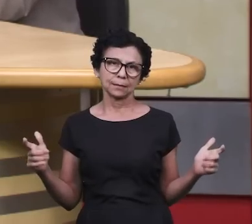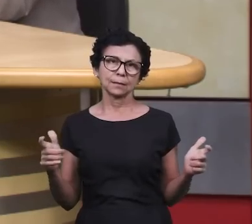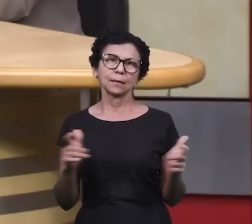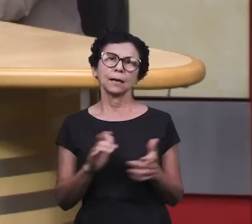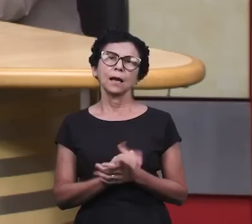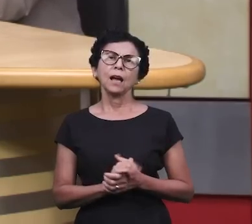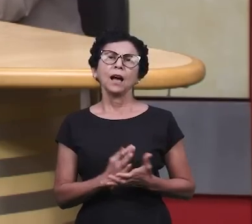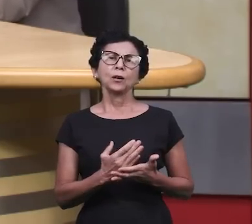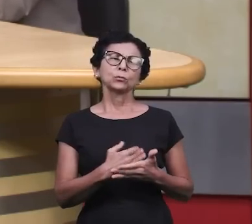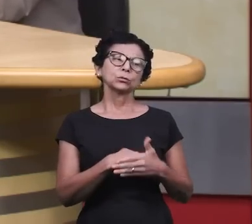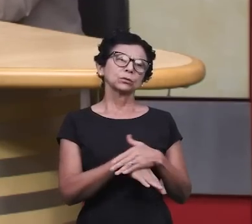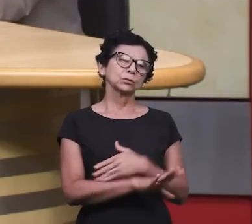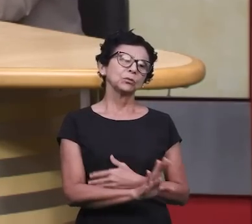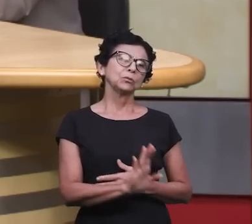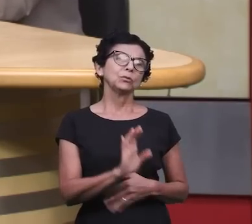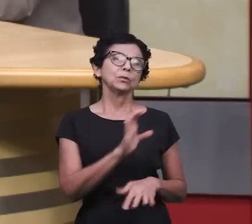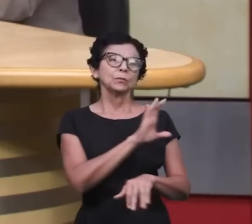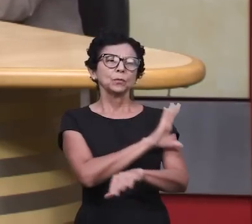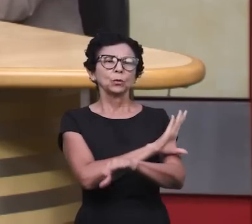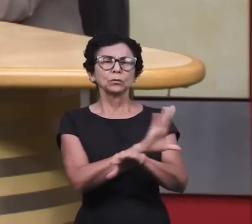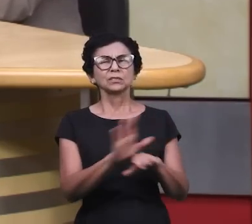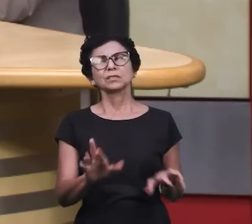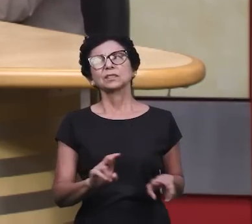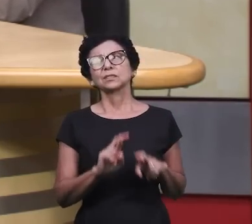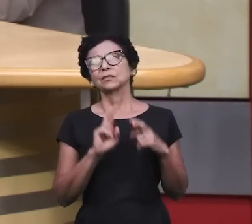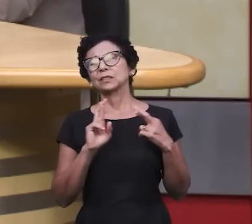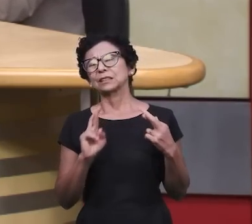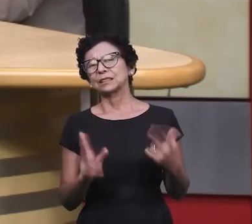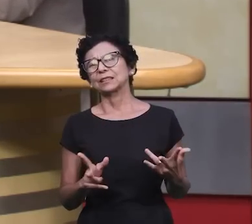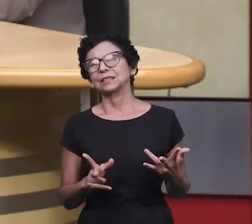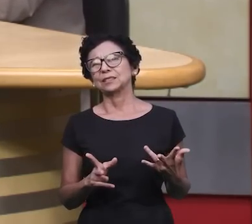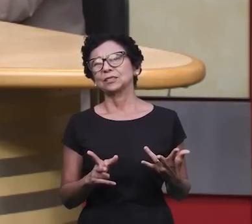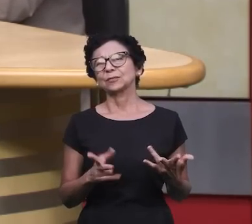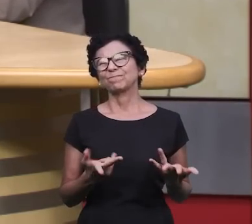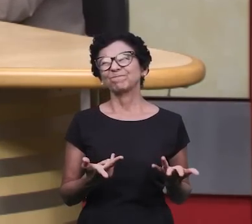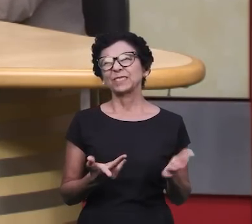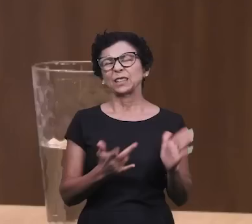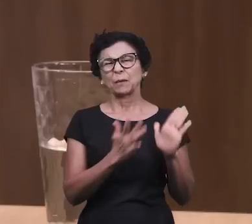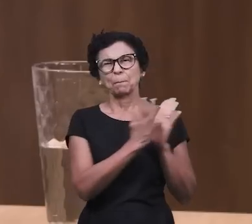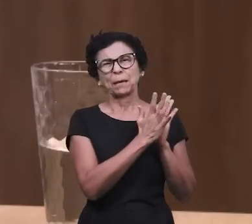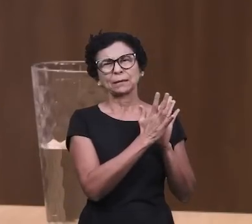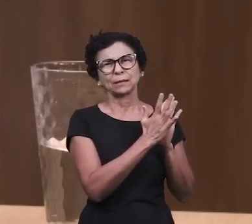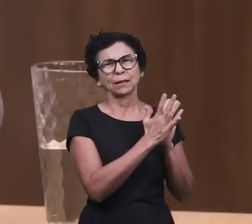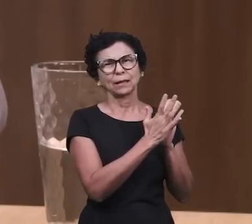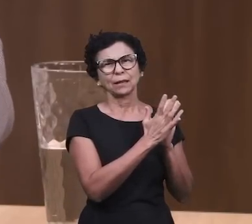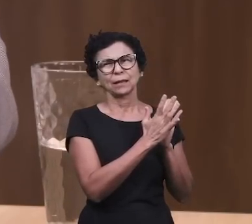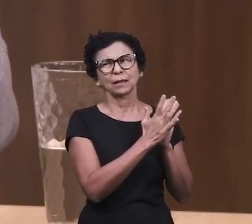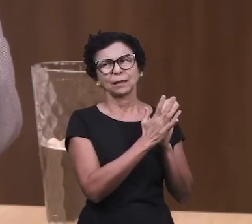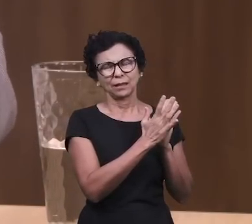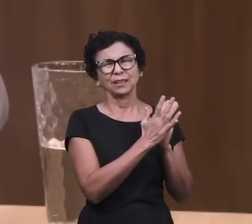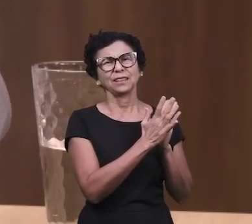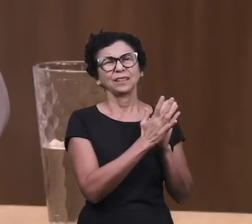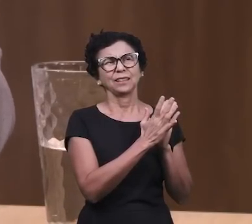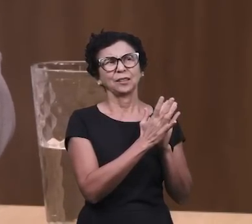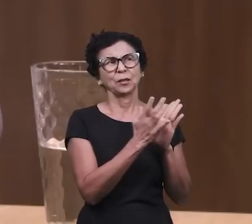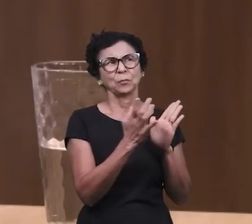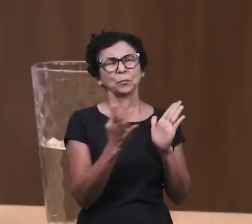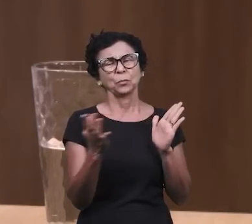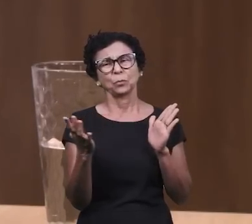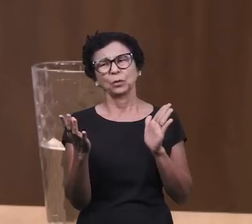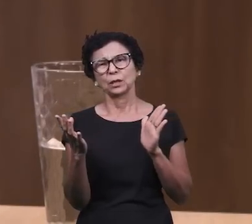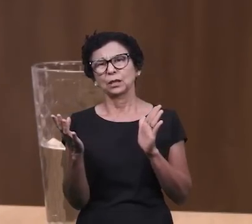costumes, cultura e costumes diferentes e tal. Será que isso vai impactar com relação à igreja, por ser uma